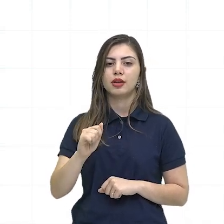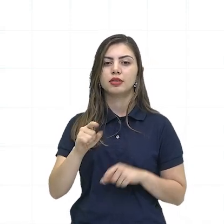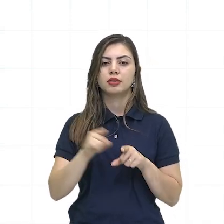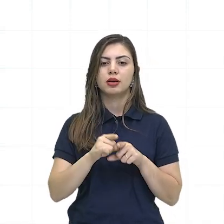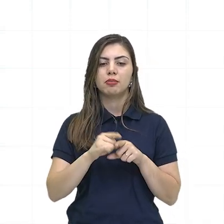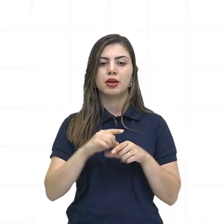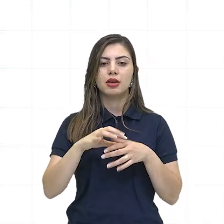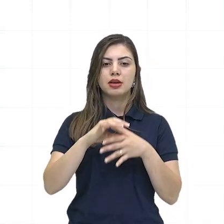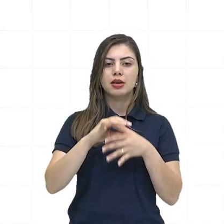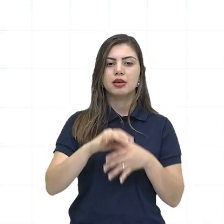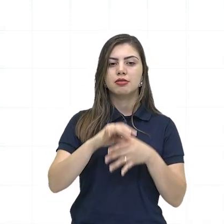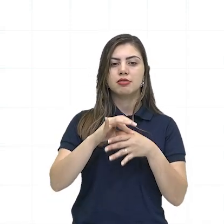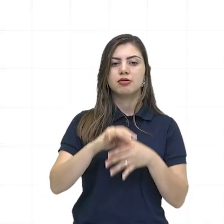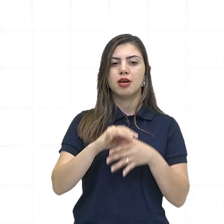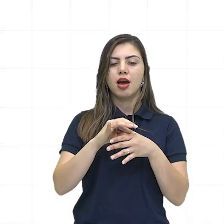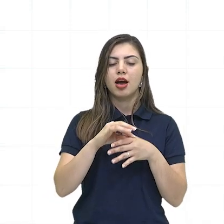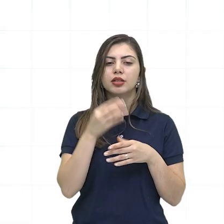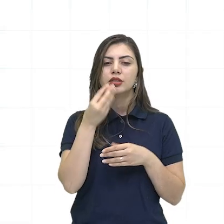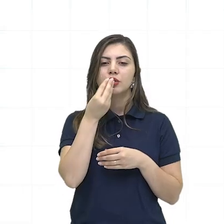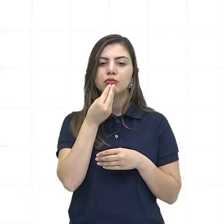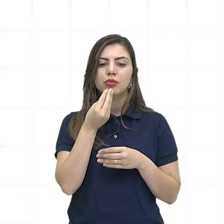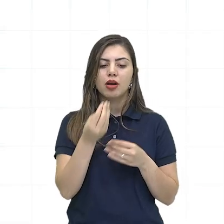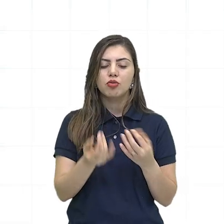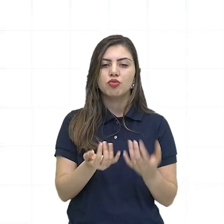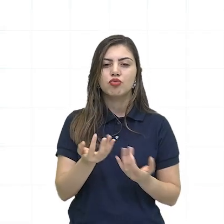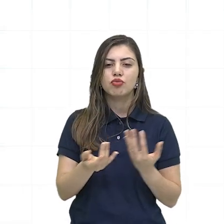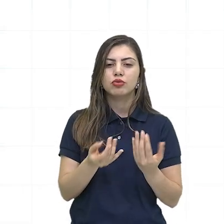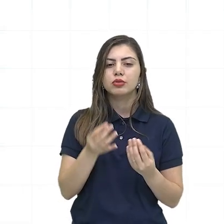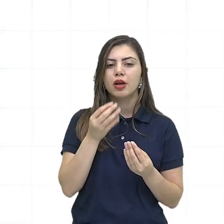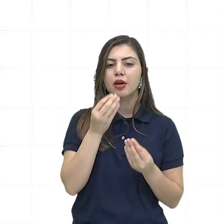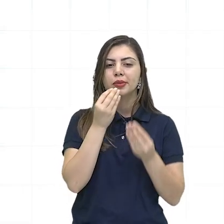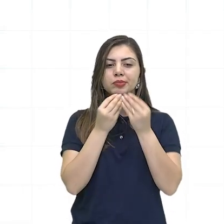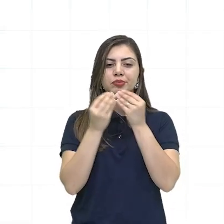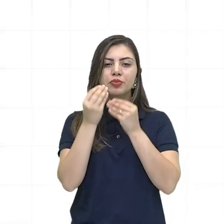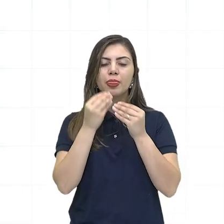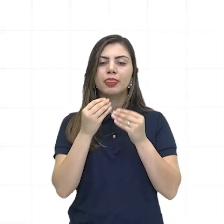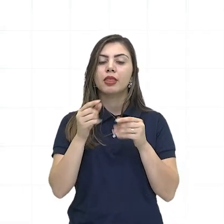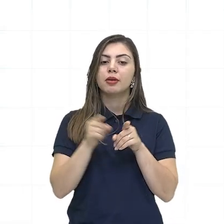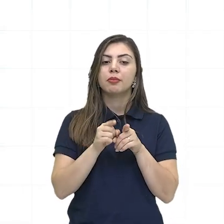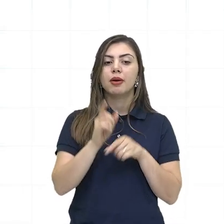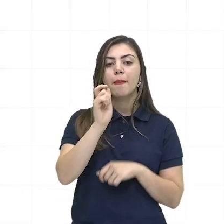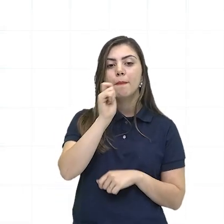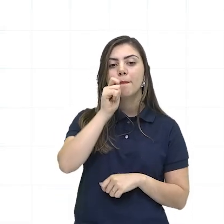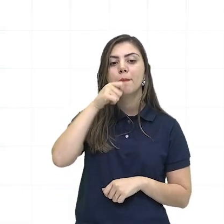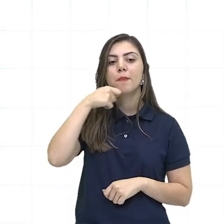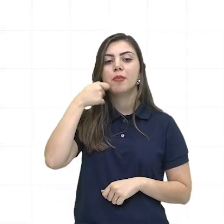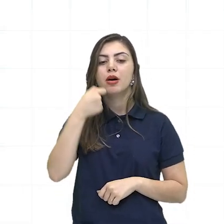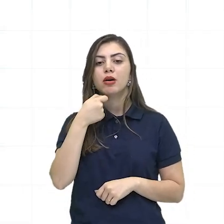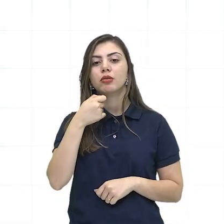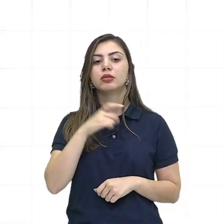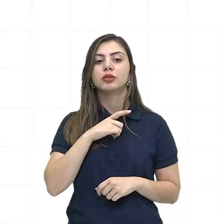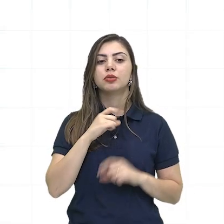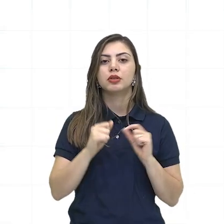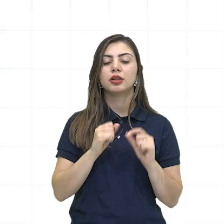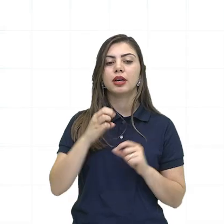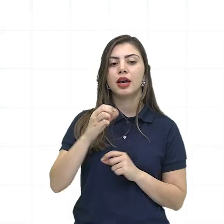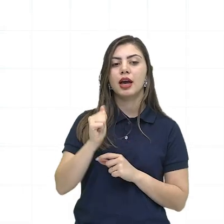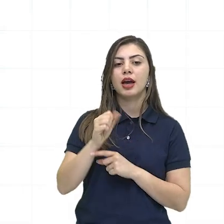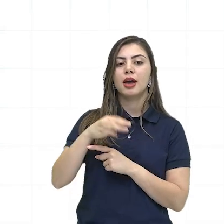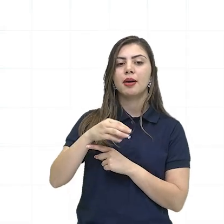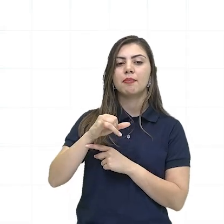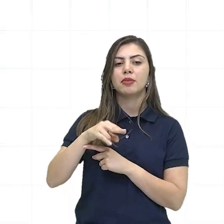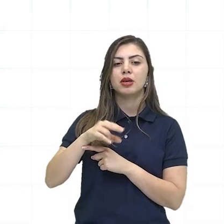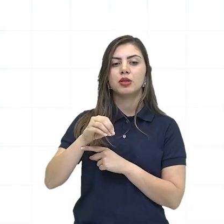outros alimentos, onde entre aminoácidos e açúcares presentes nos ingredientes vai haver uma mudança